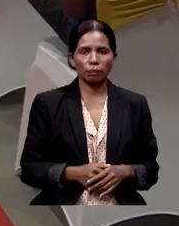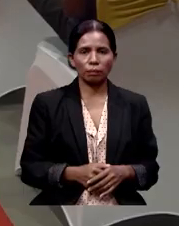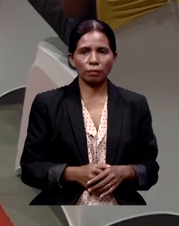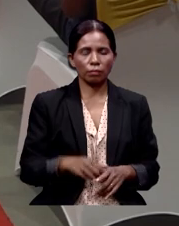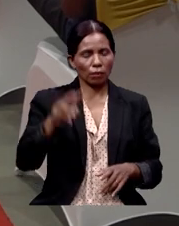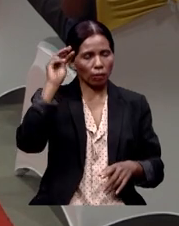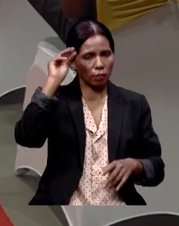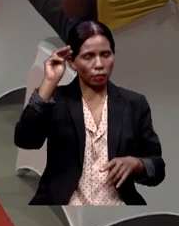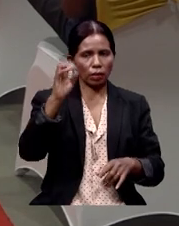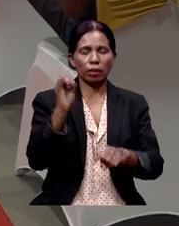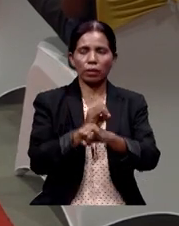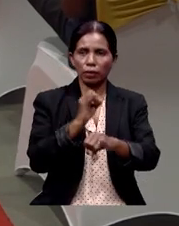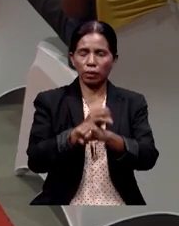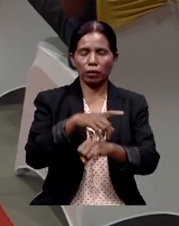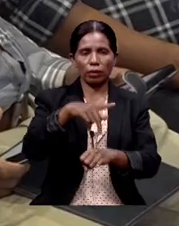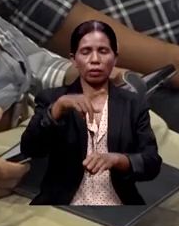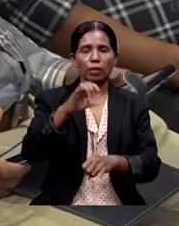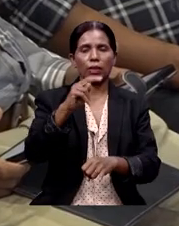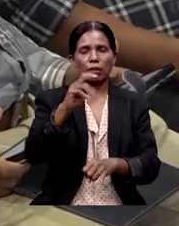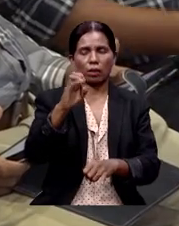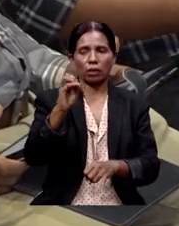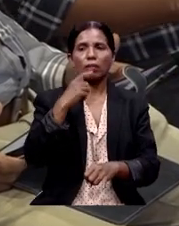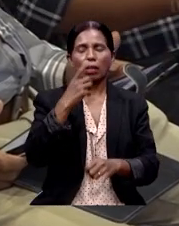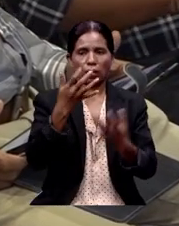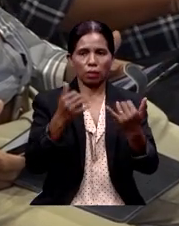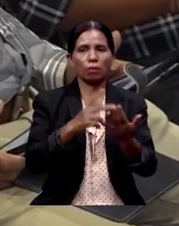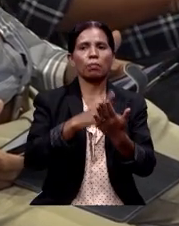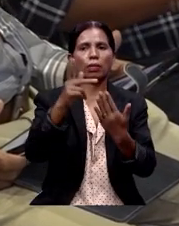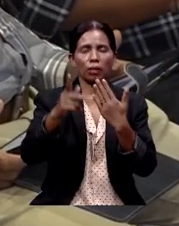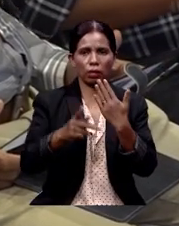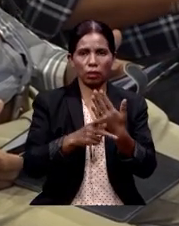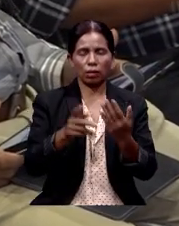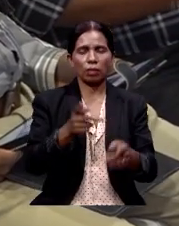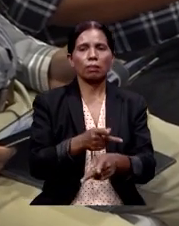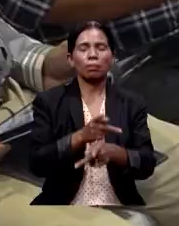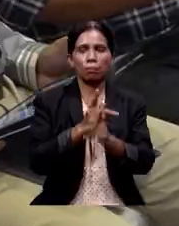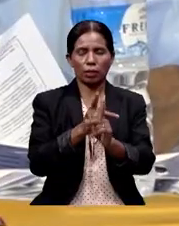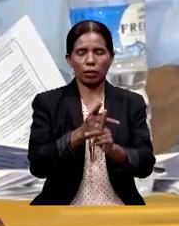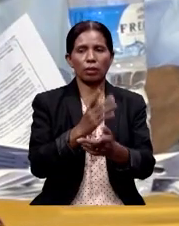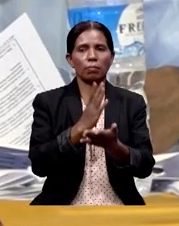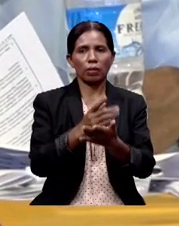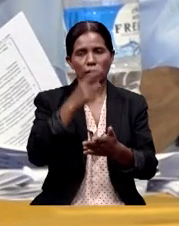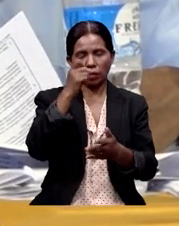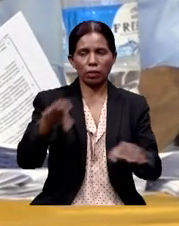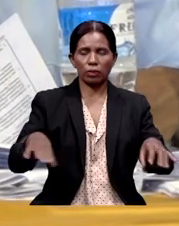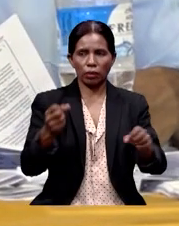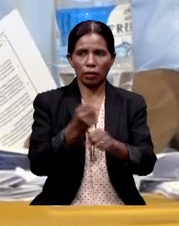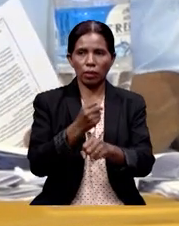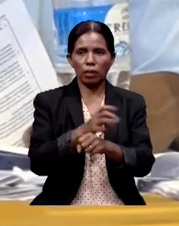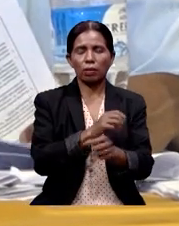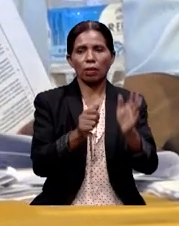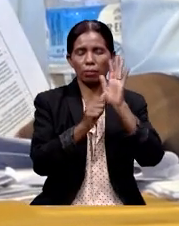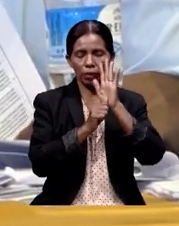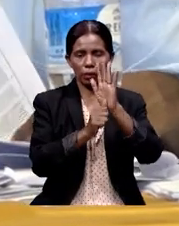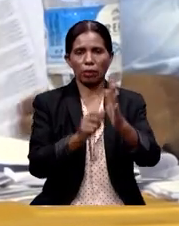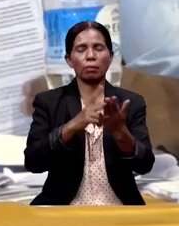Ministro do Comércio na Indústria, Filipos Nino Pereira, reconhece dadão, né, programa Crédito Suave parado, mas bem a parte se esforço, onde a apresentação